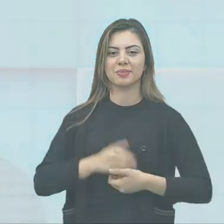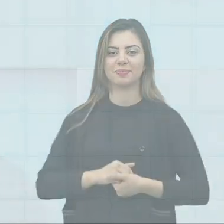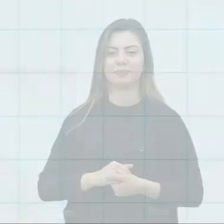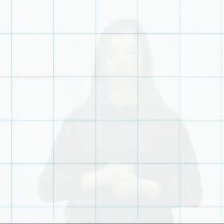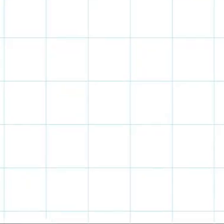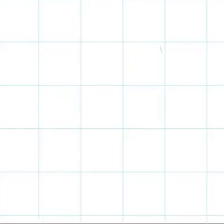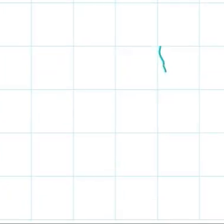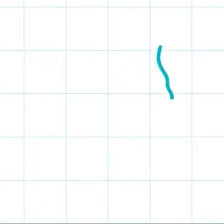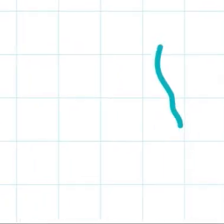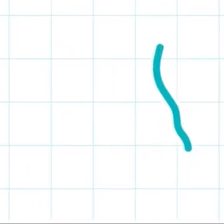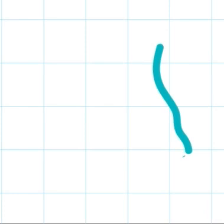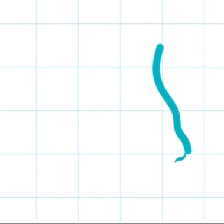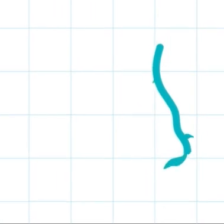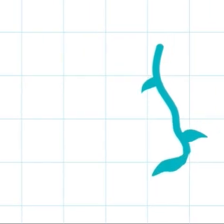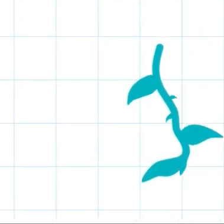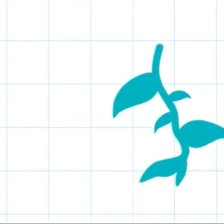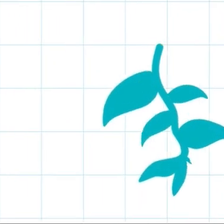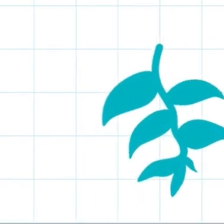juntos!